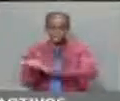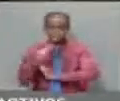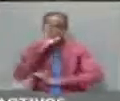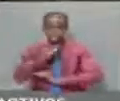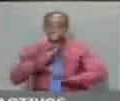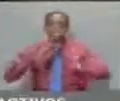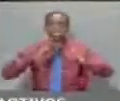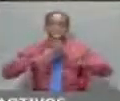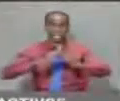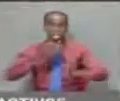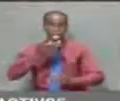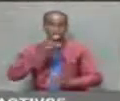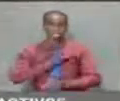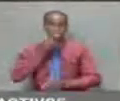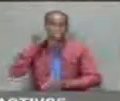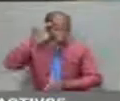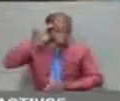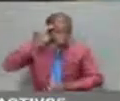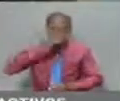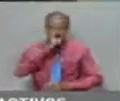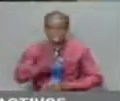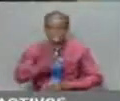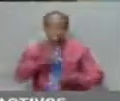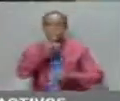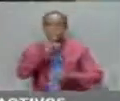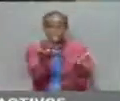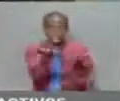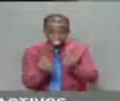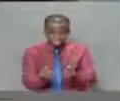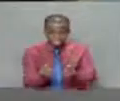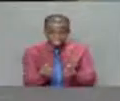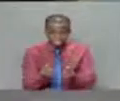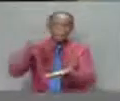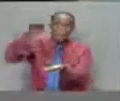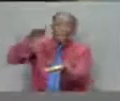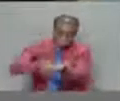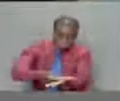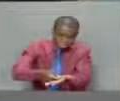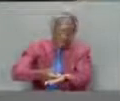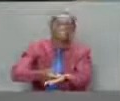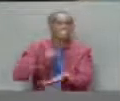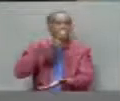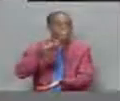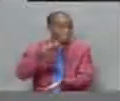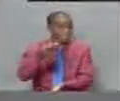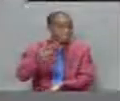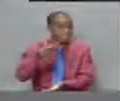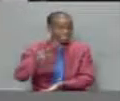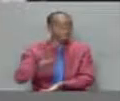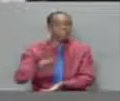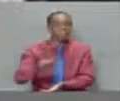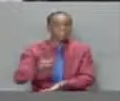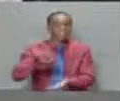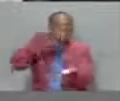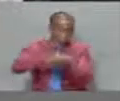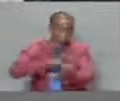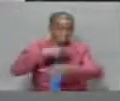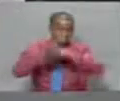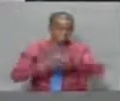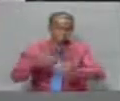administrações municipais, onde, mediante o pagamento das multas correspondentes, os proprietários poderão